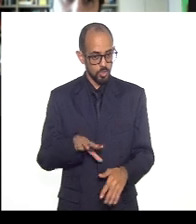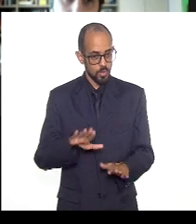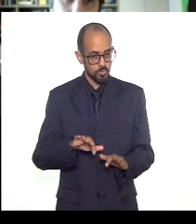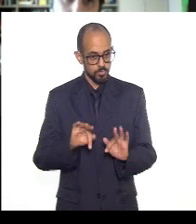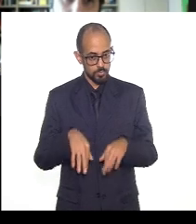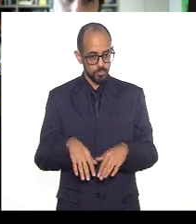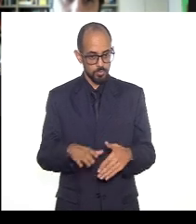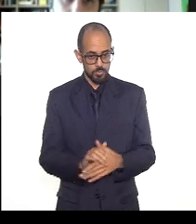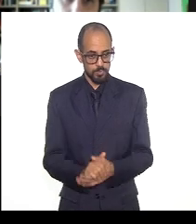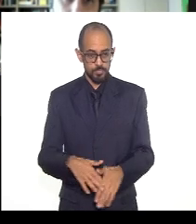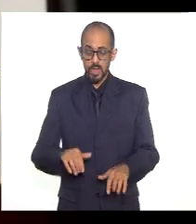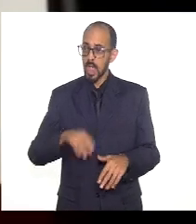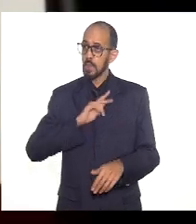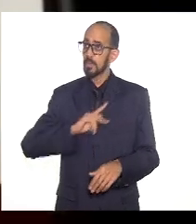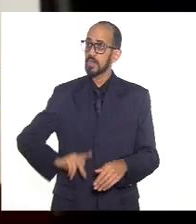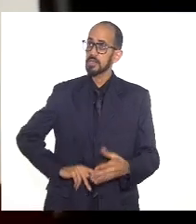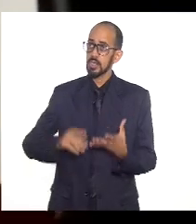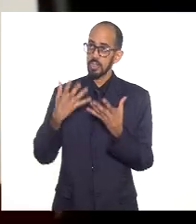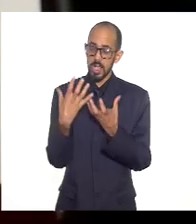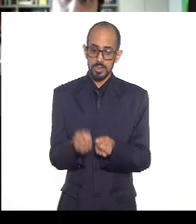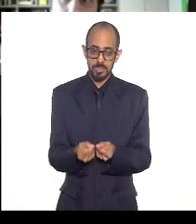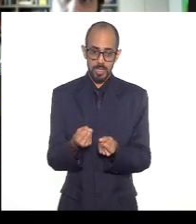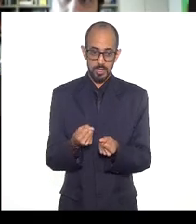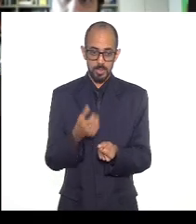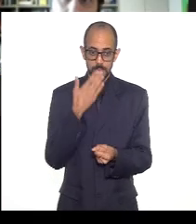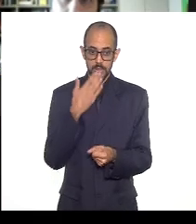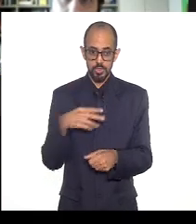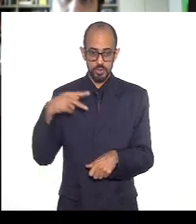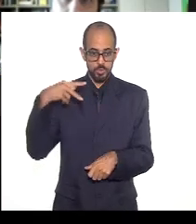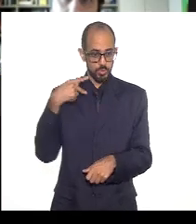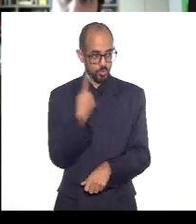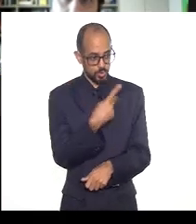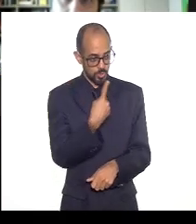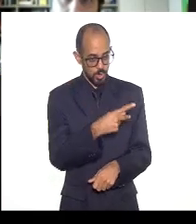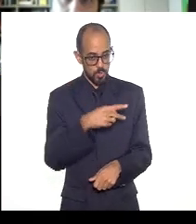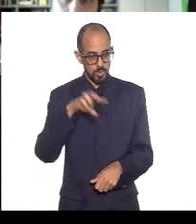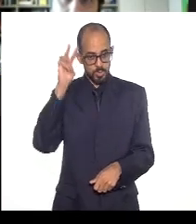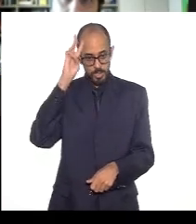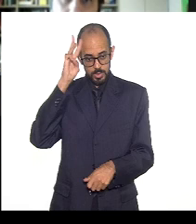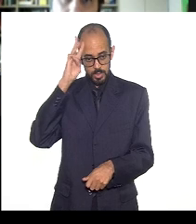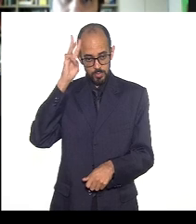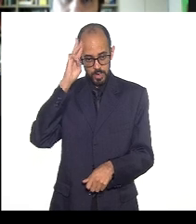Era isso. A presidência defere pedido de Vossa Excelência. Próxima terça-feira.